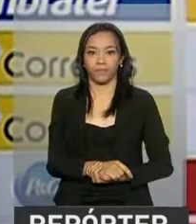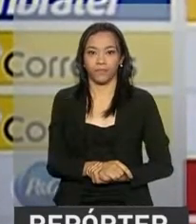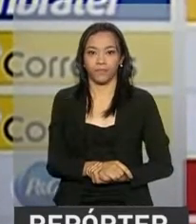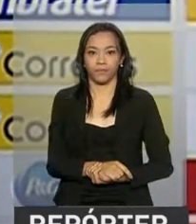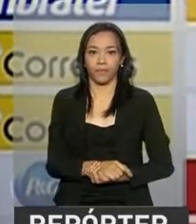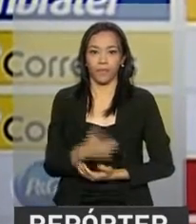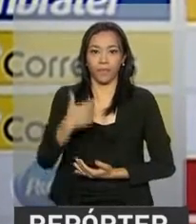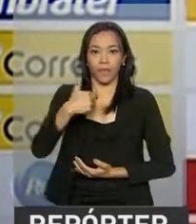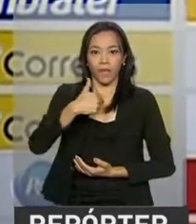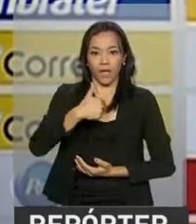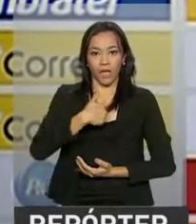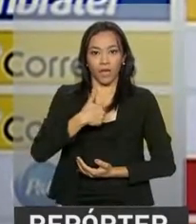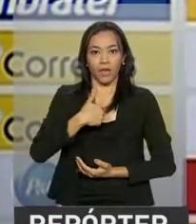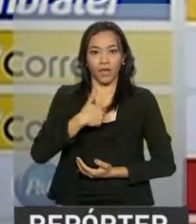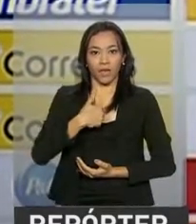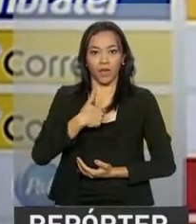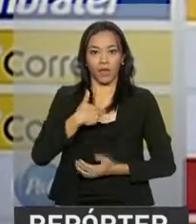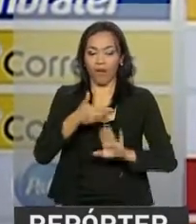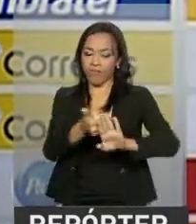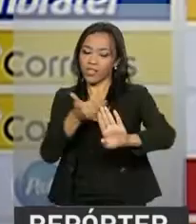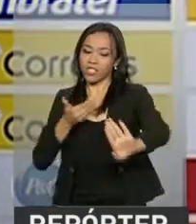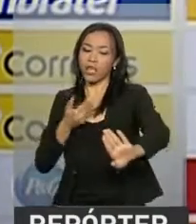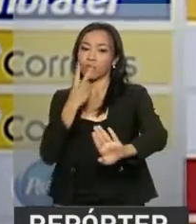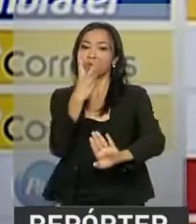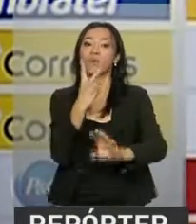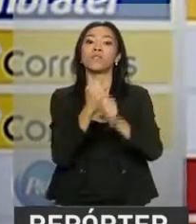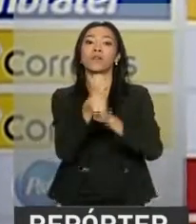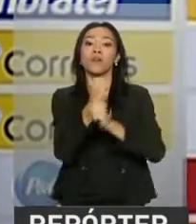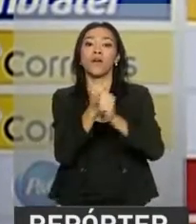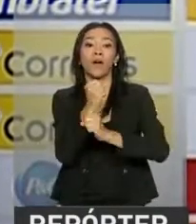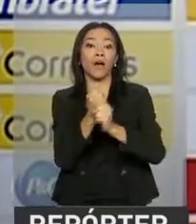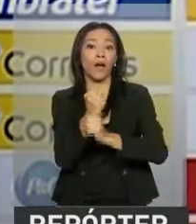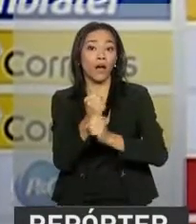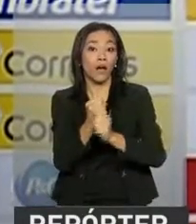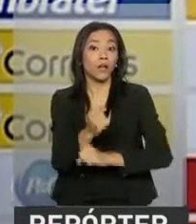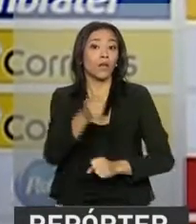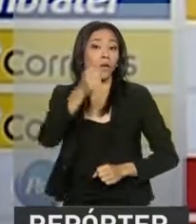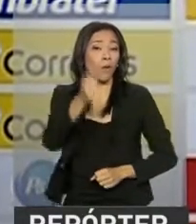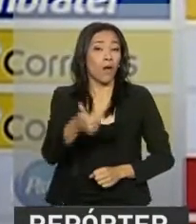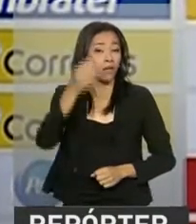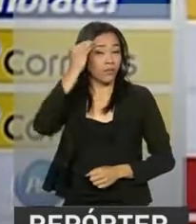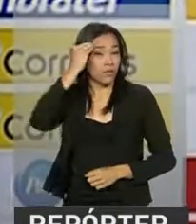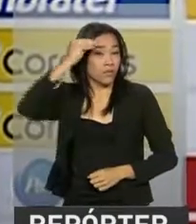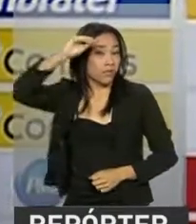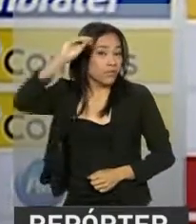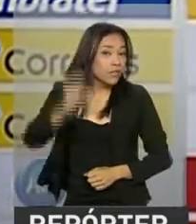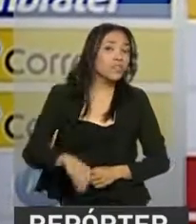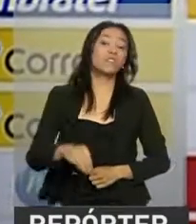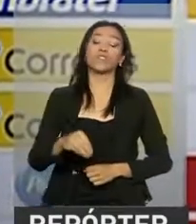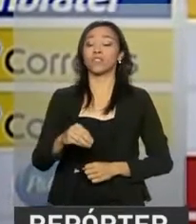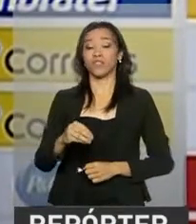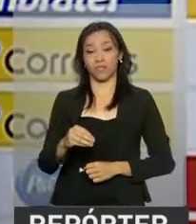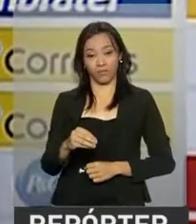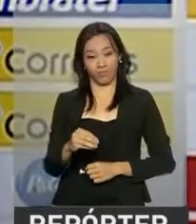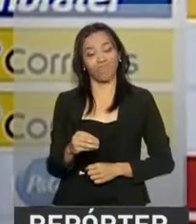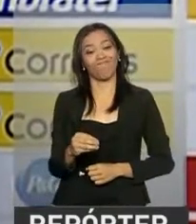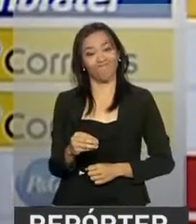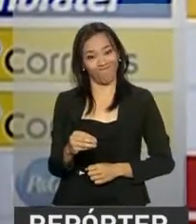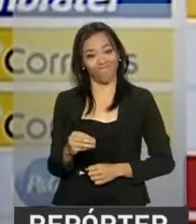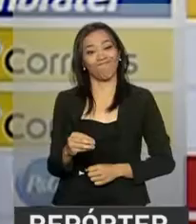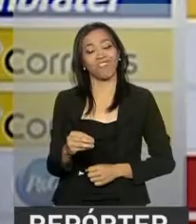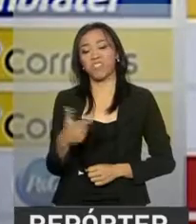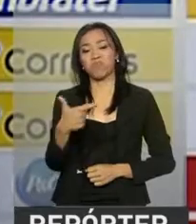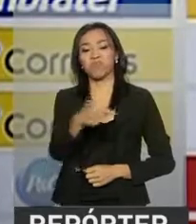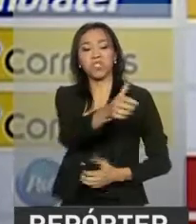Fiquei distante da confederação por 2 anos e estava quase desistindo de continuar seguindo pelo meu sonho, estava sem